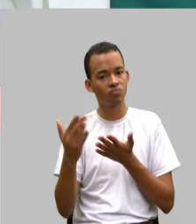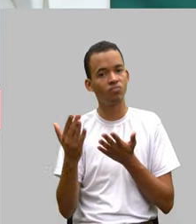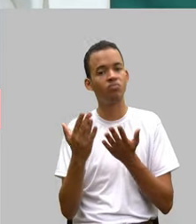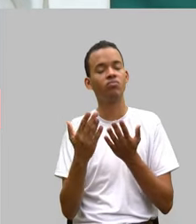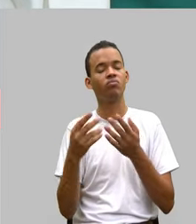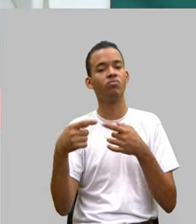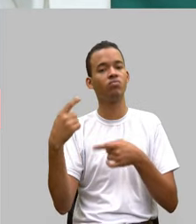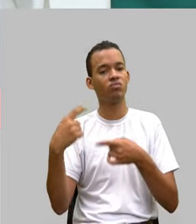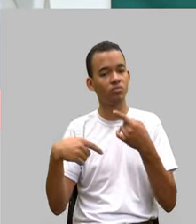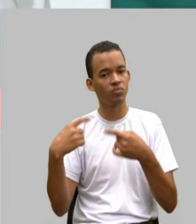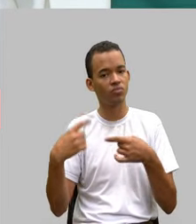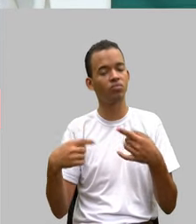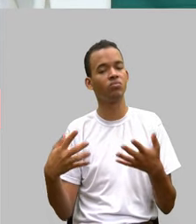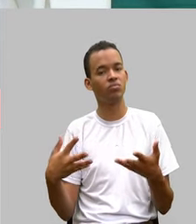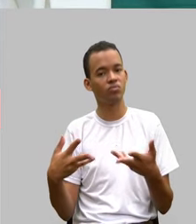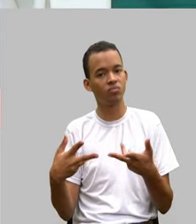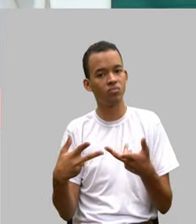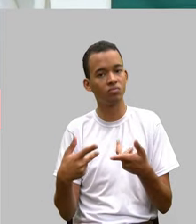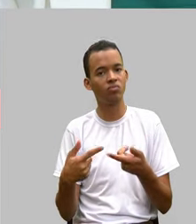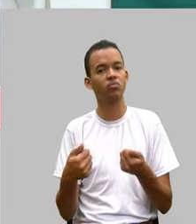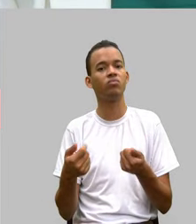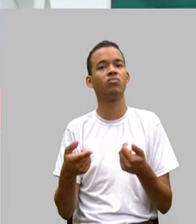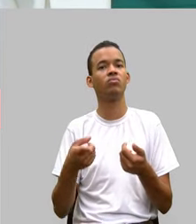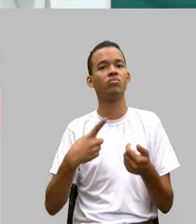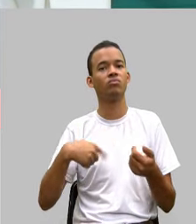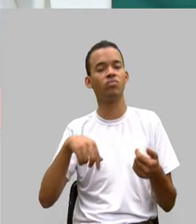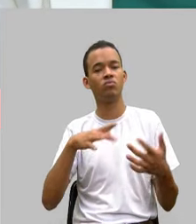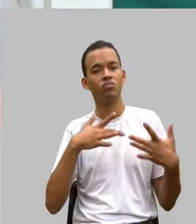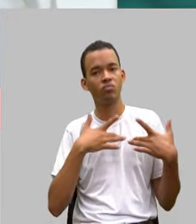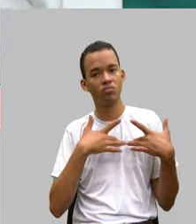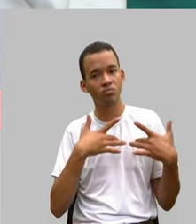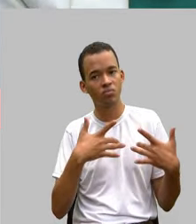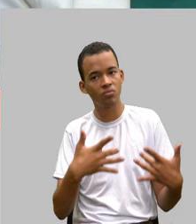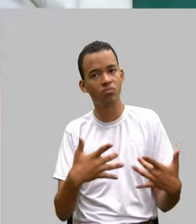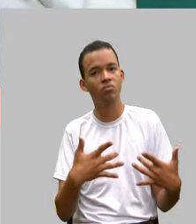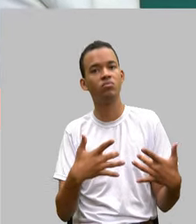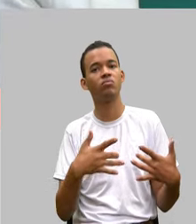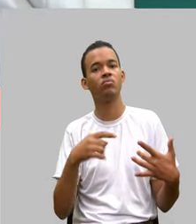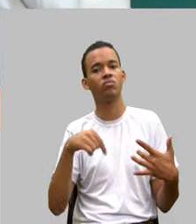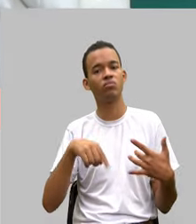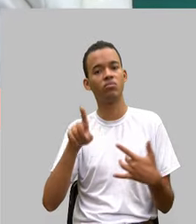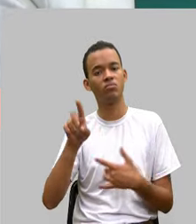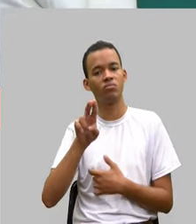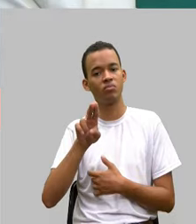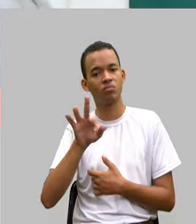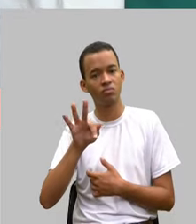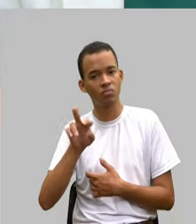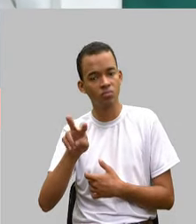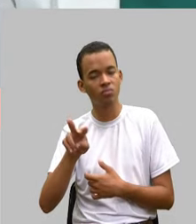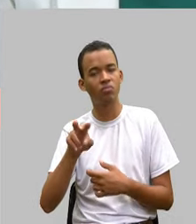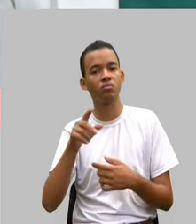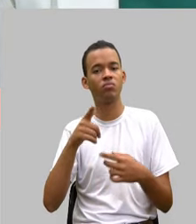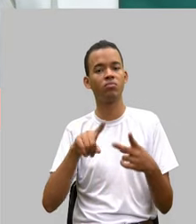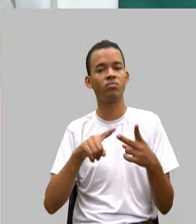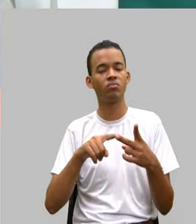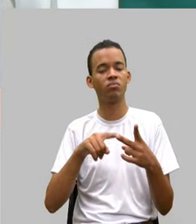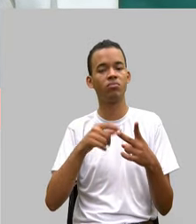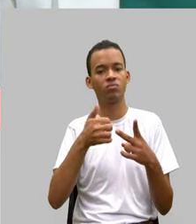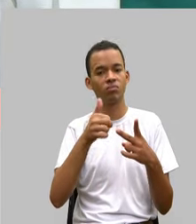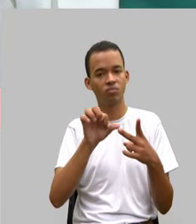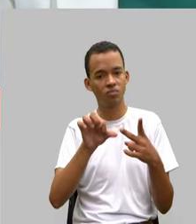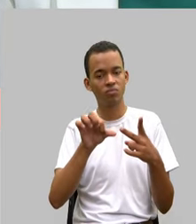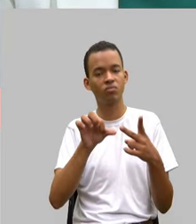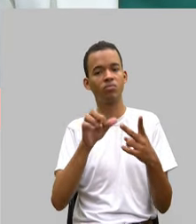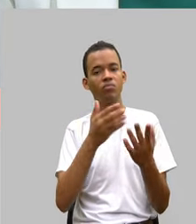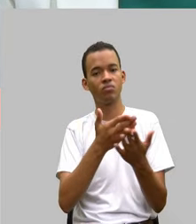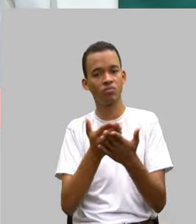qualificado e novamente reafirma a nossa disp ção enquanto Universidade Federal de Sosa e enquanto o conjunto das 19 instituições públicas